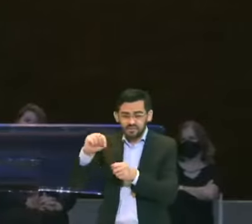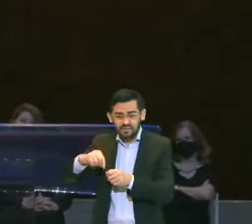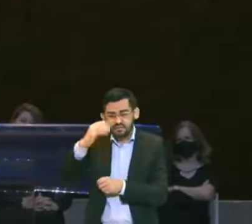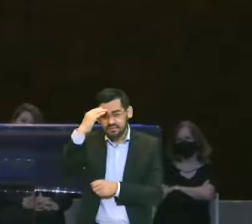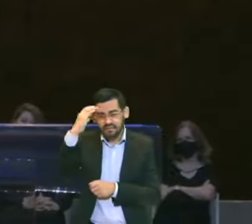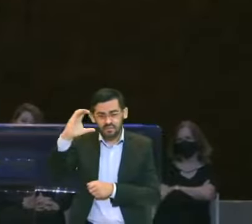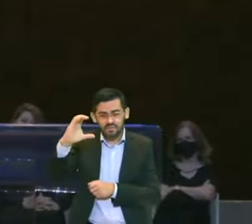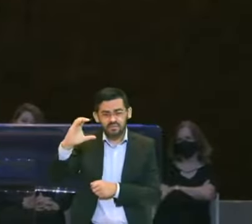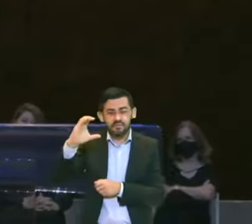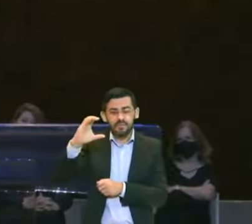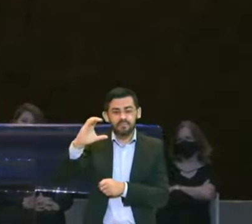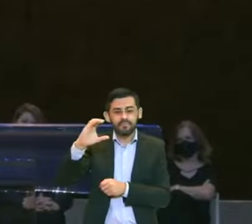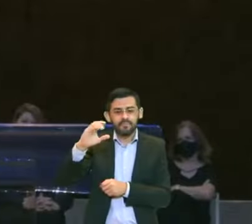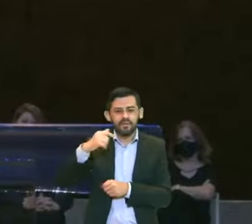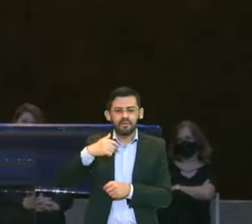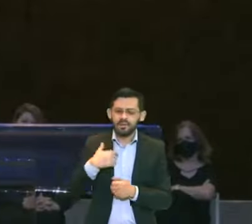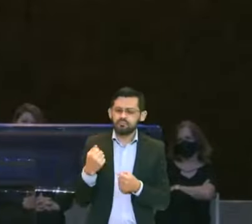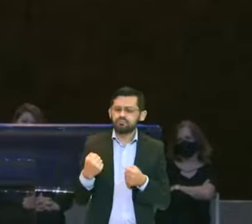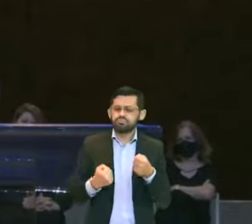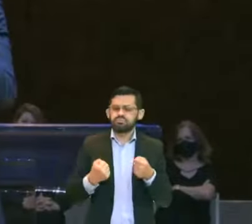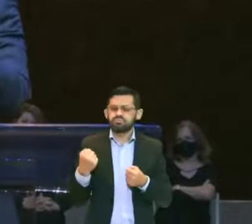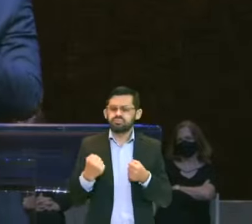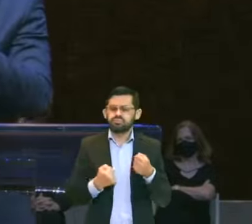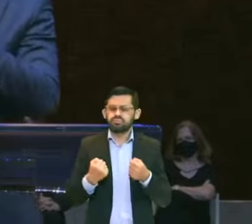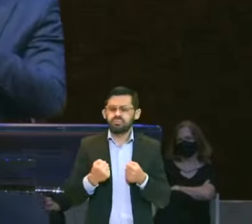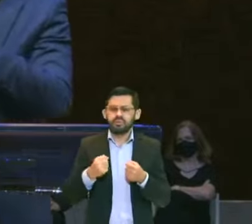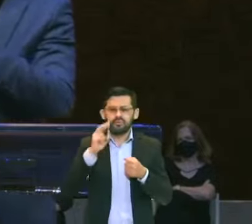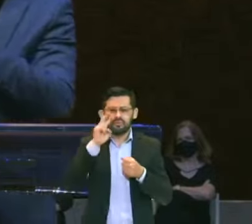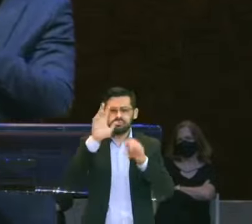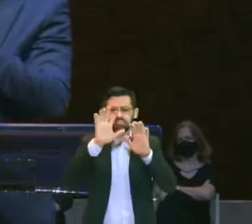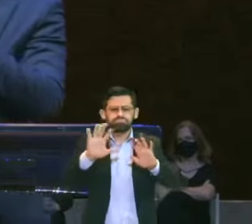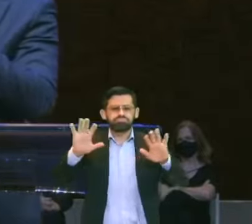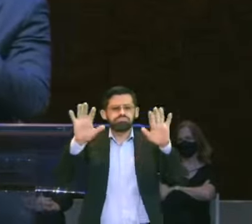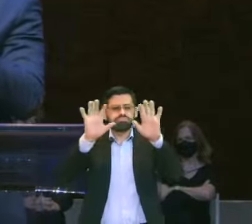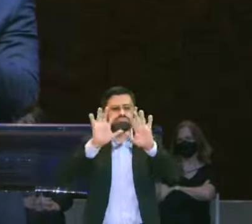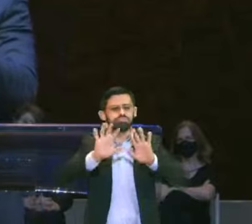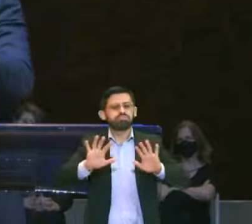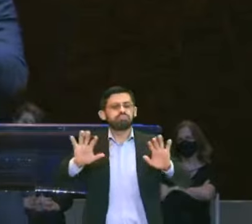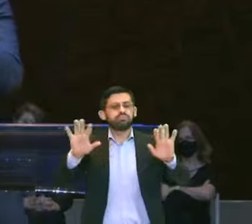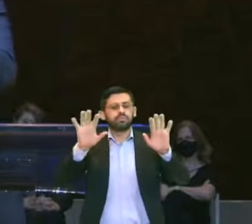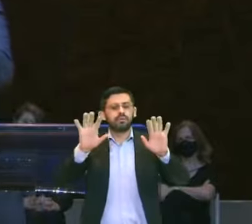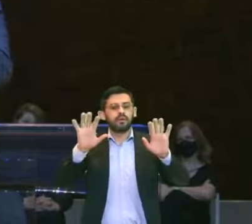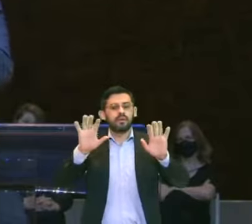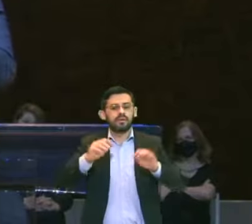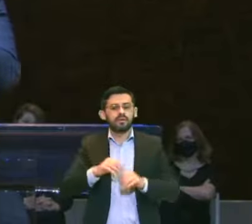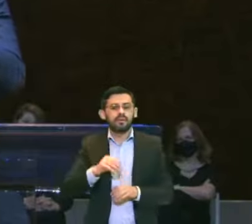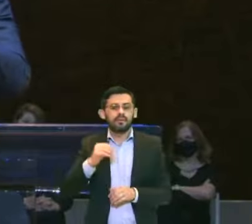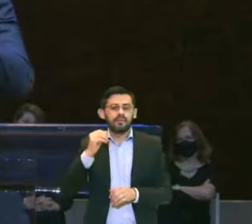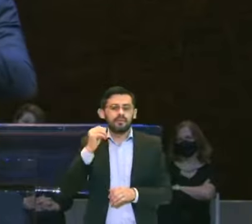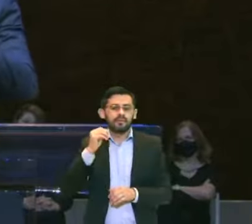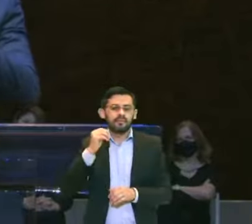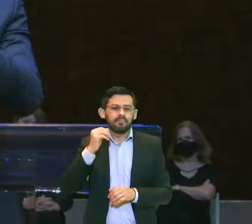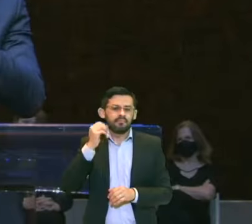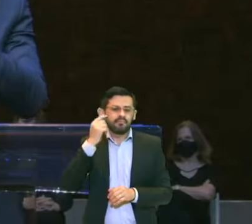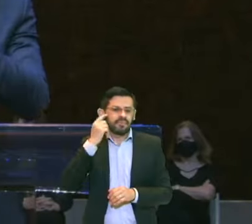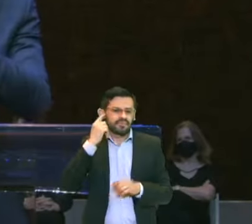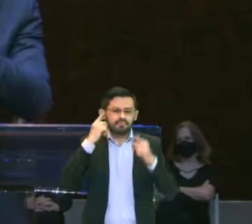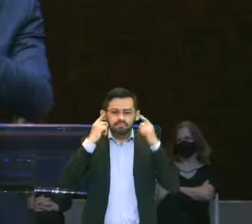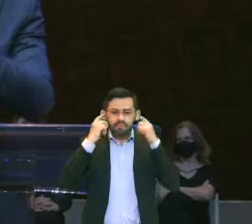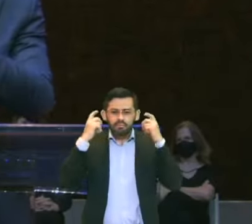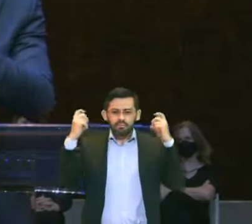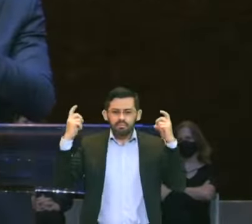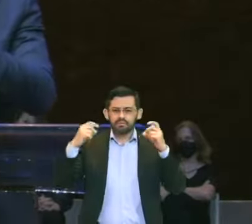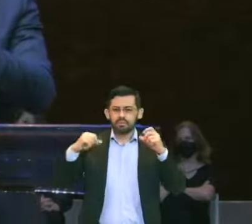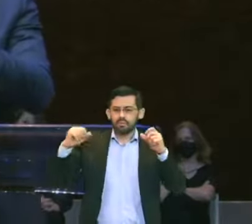isso. Enquanto eu estava dirigindo, eu vi uma imagem. Eram ondas de som que batiam nos